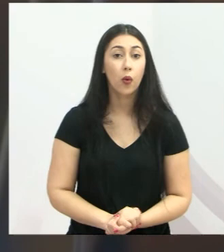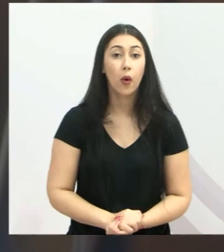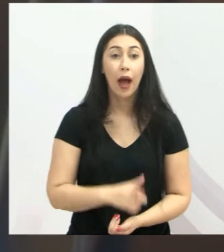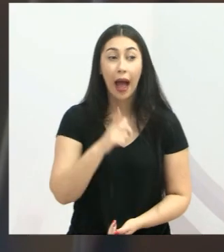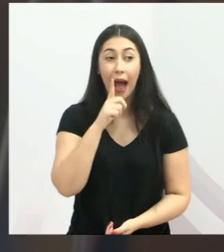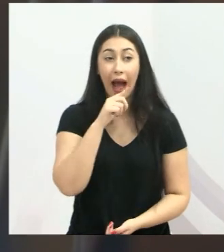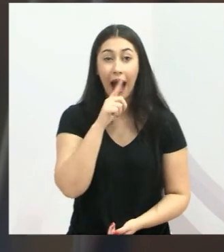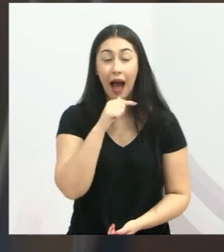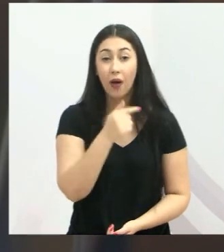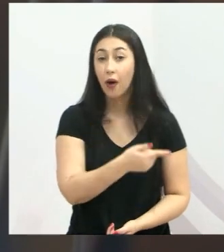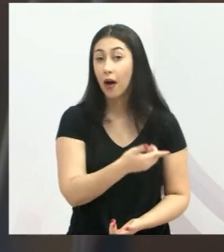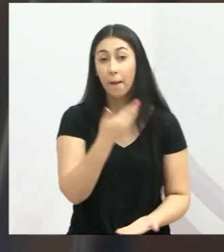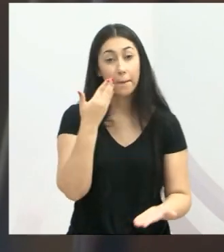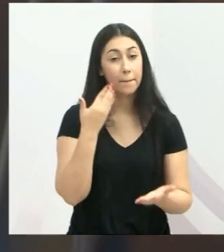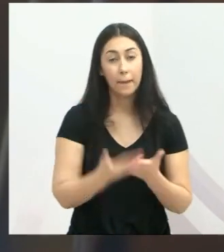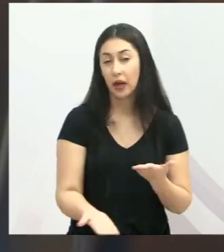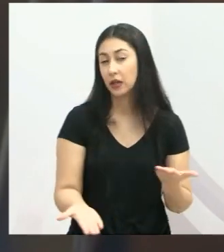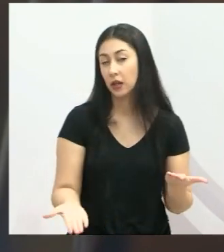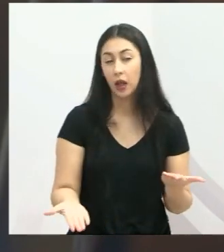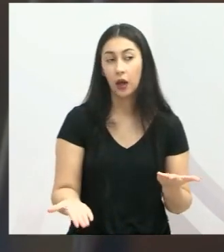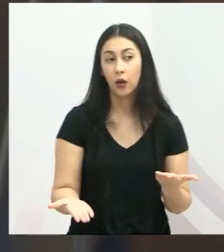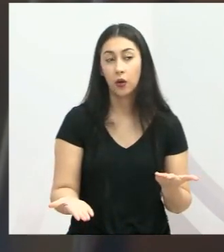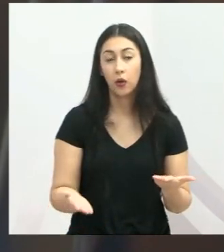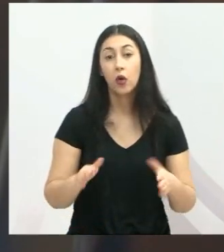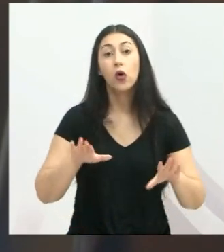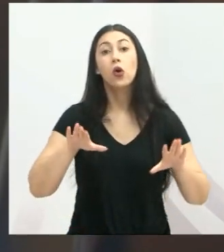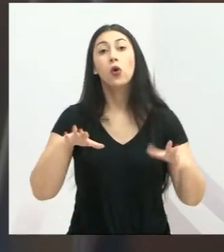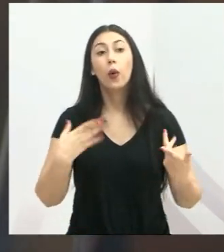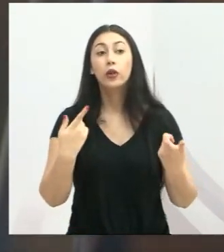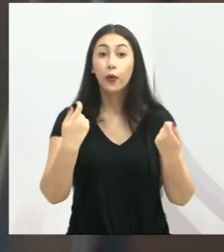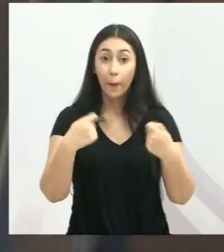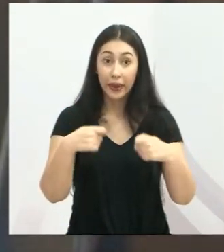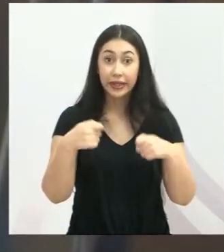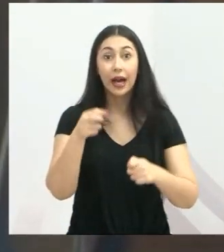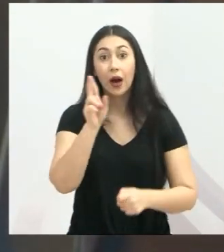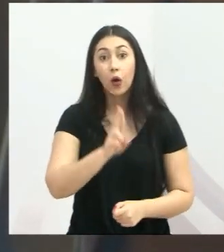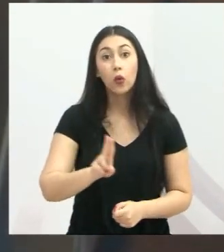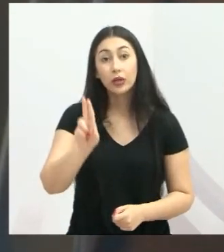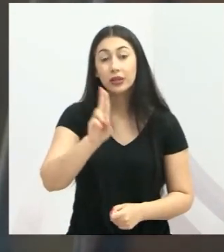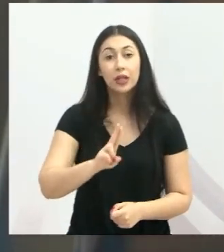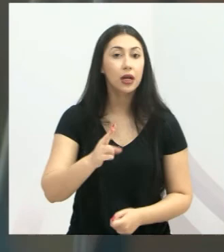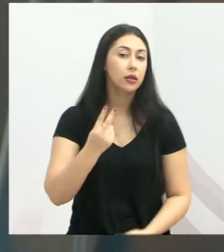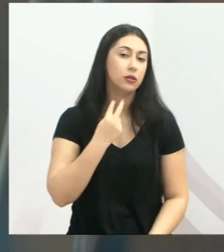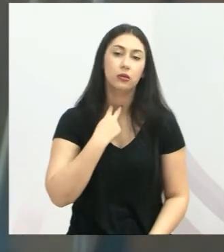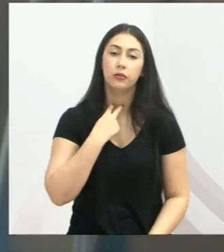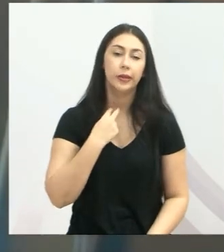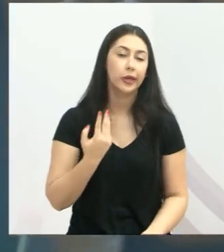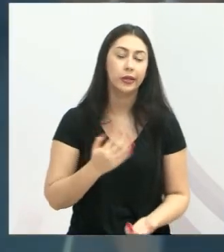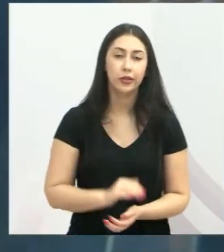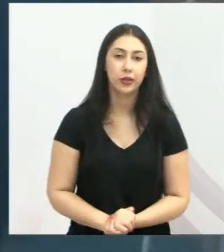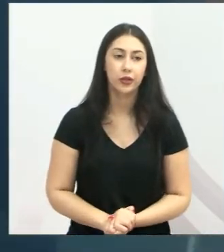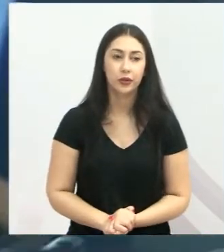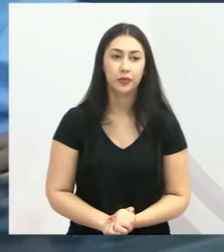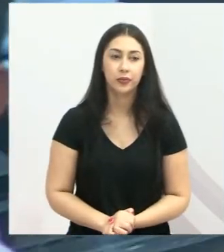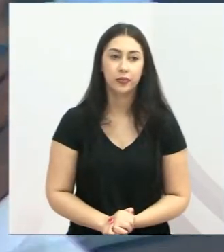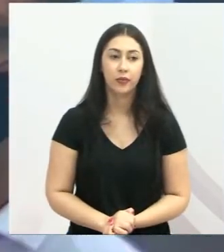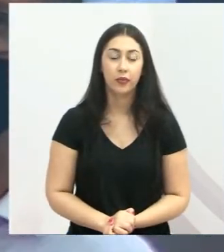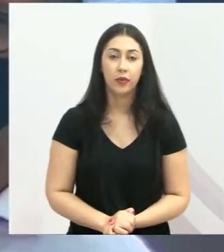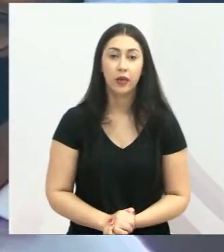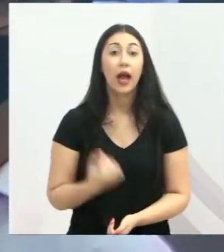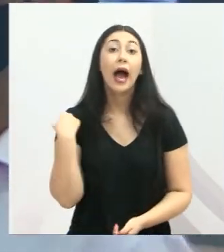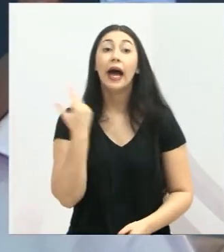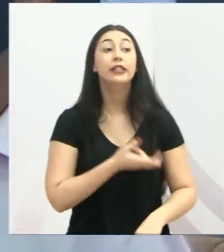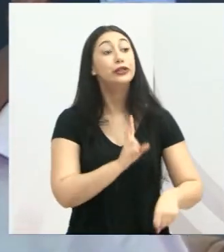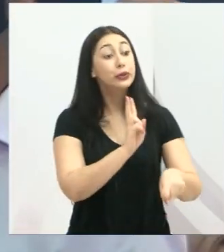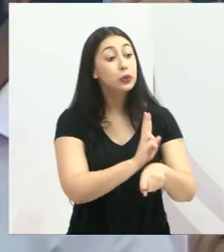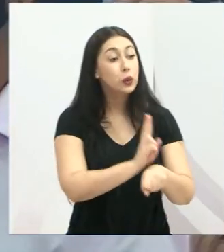vão se perder das piscinas. Quando a gente precisar fazer uma atividade física, não vai poder. E aí a gente combate o Covid